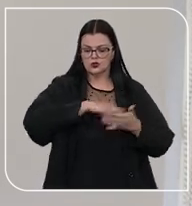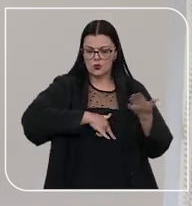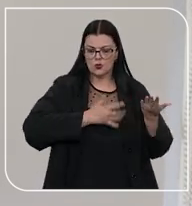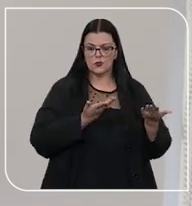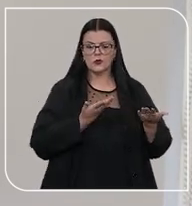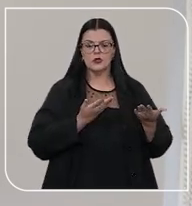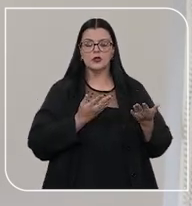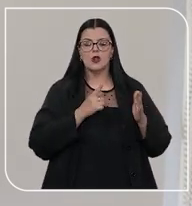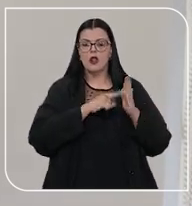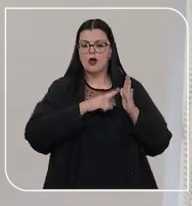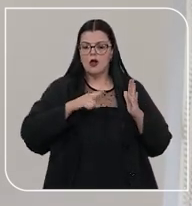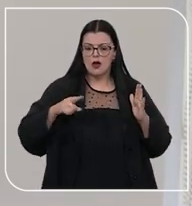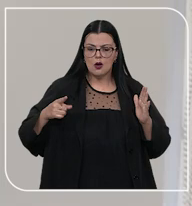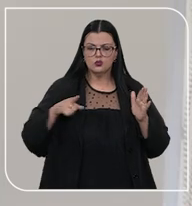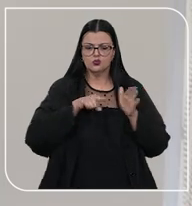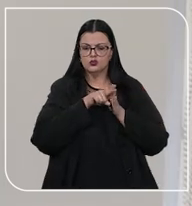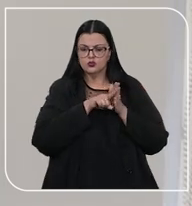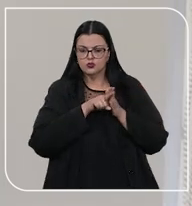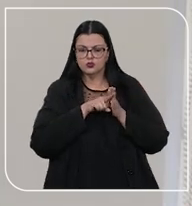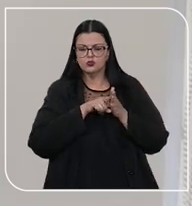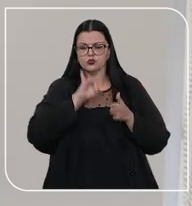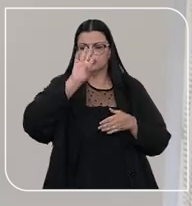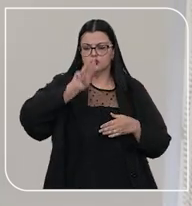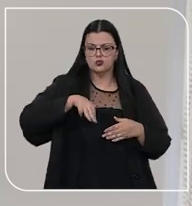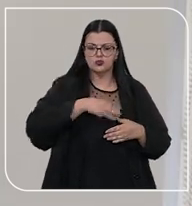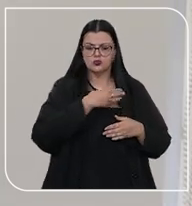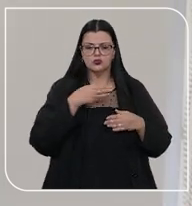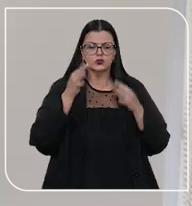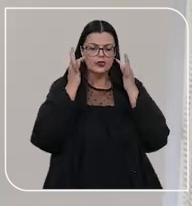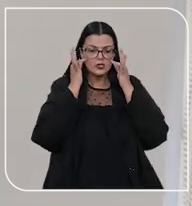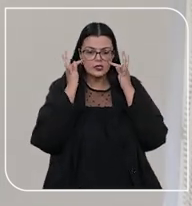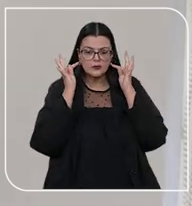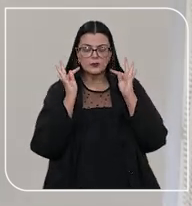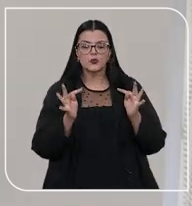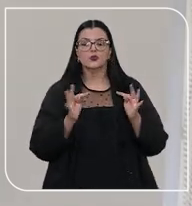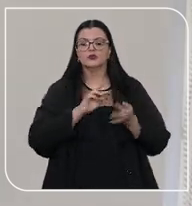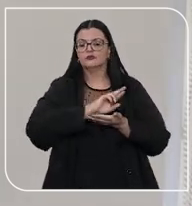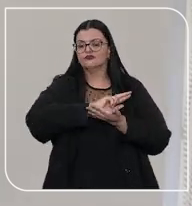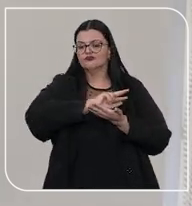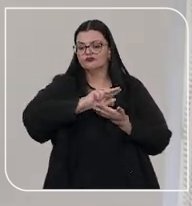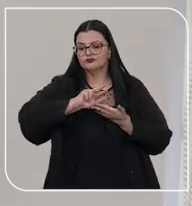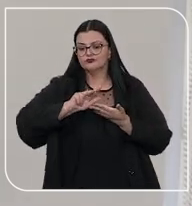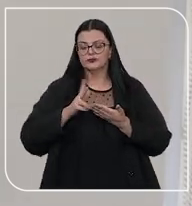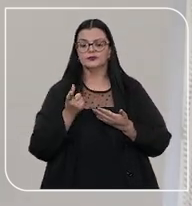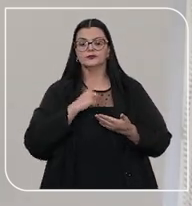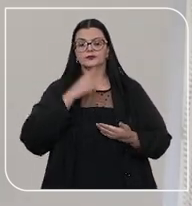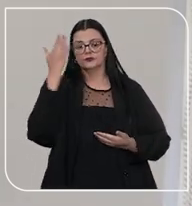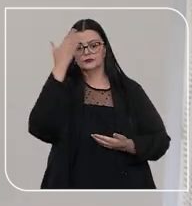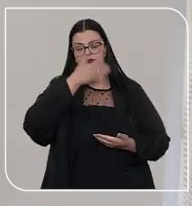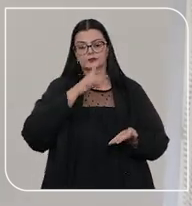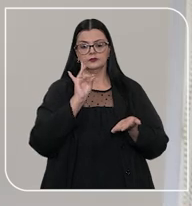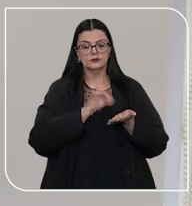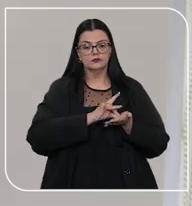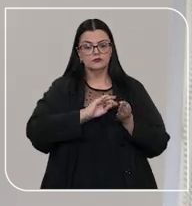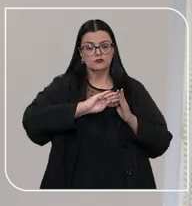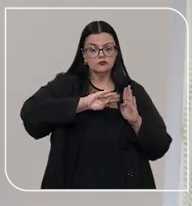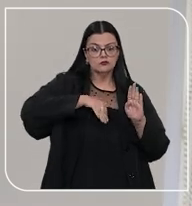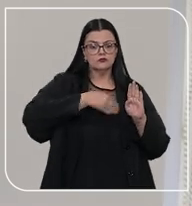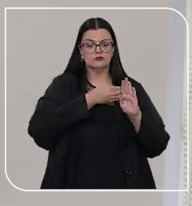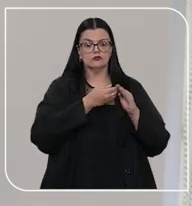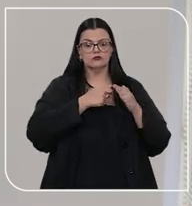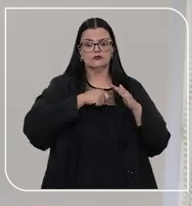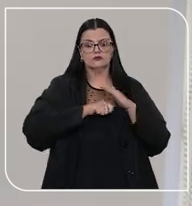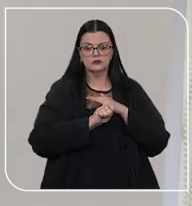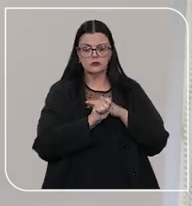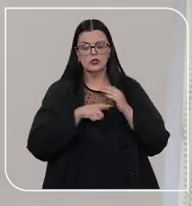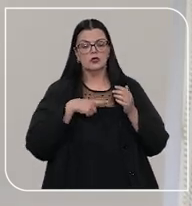documentos, laudos periciais, planilhas, testemunhas e outros meios que comprovem a